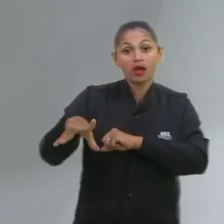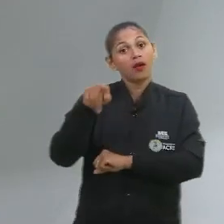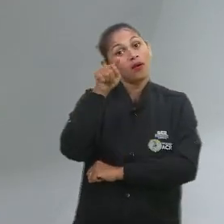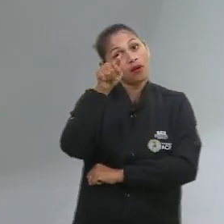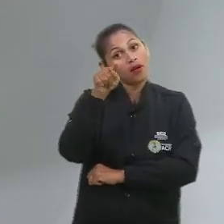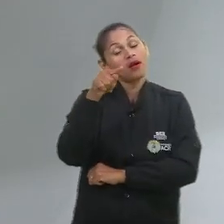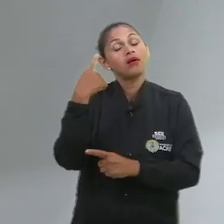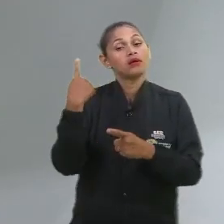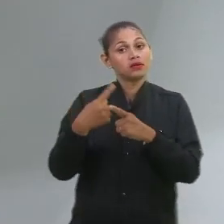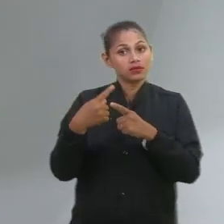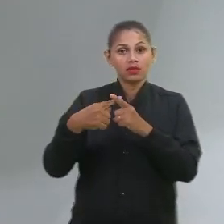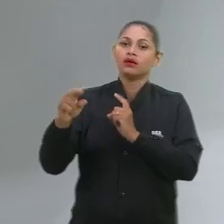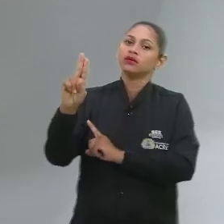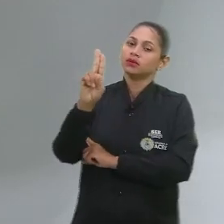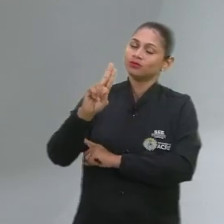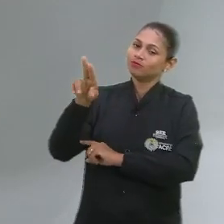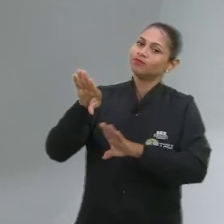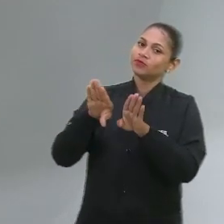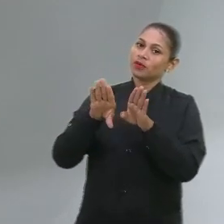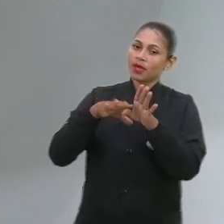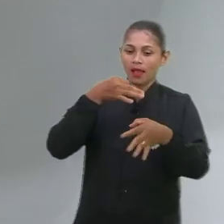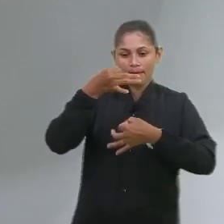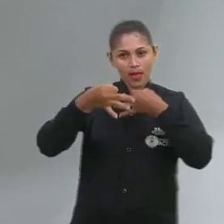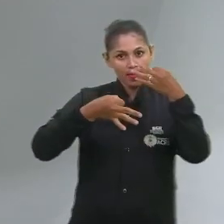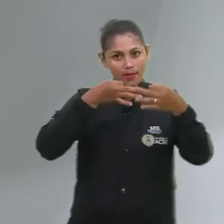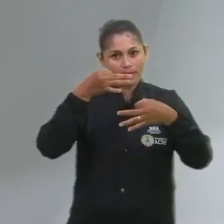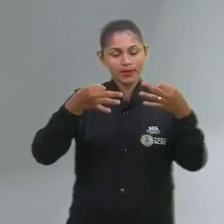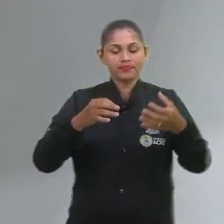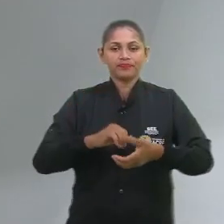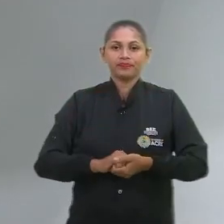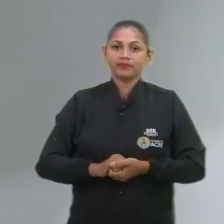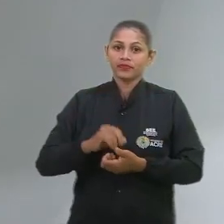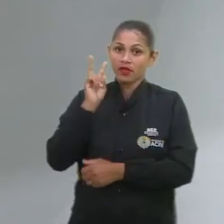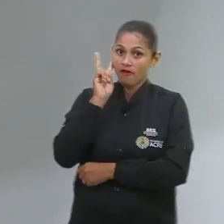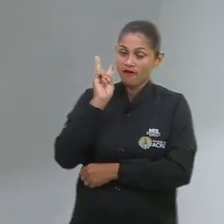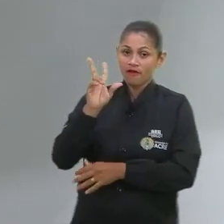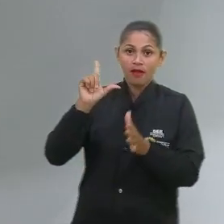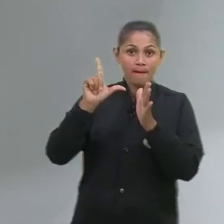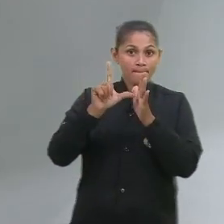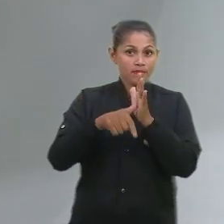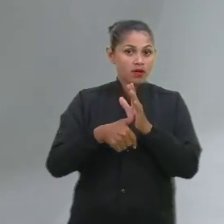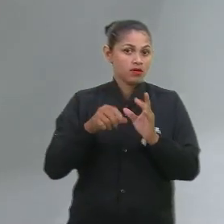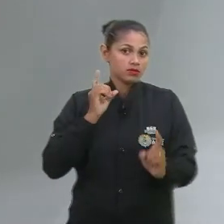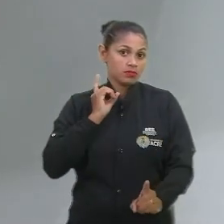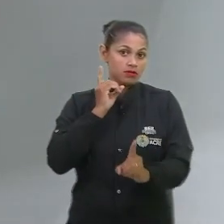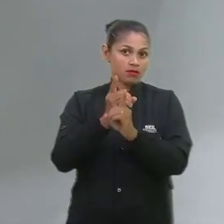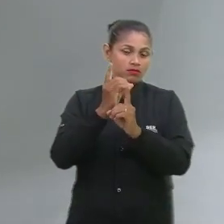onde você também expõe as suas opiniões. A gente se vê num próximo encontro.